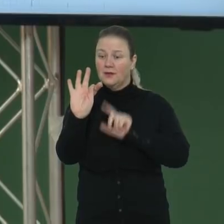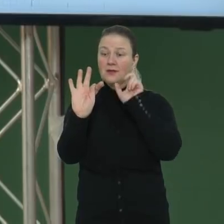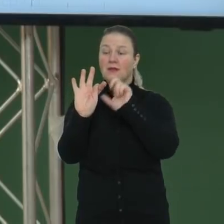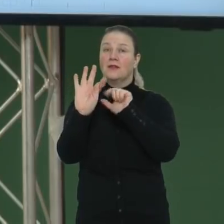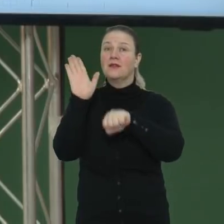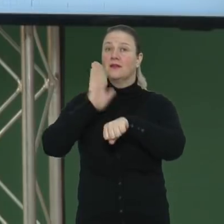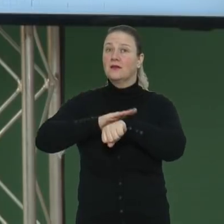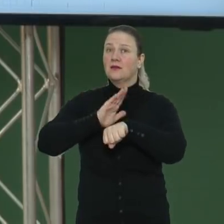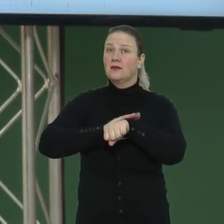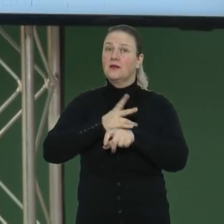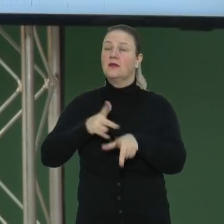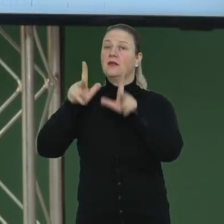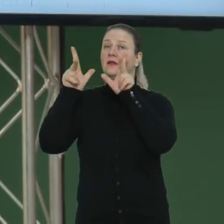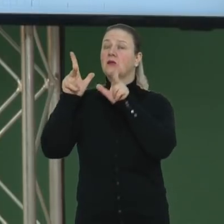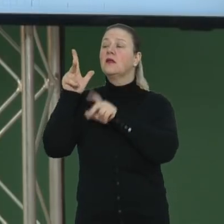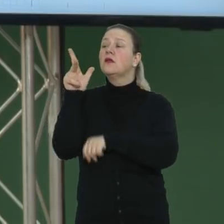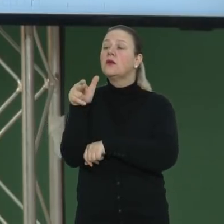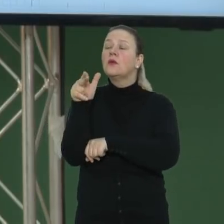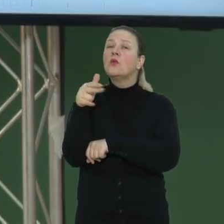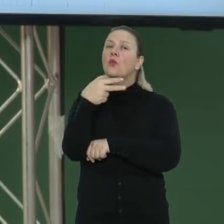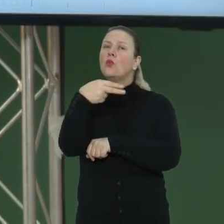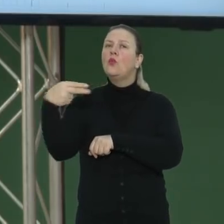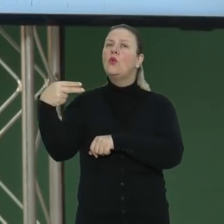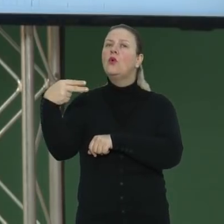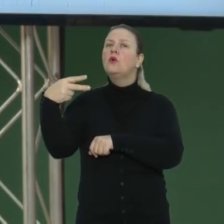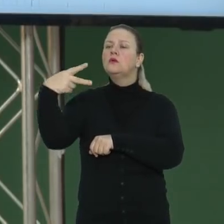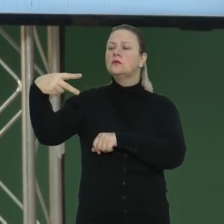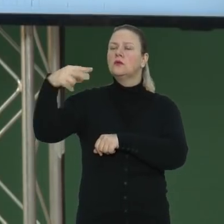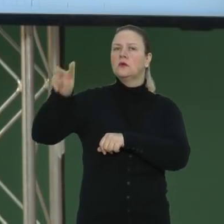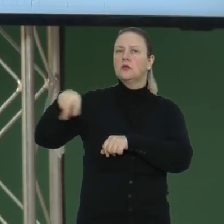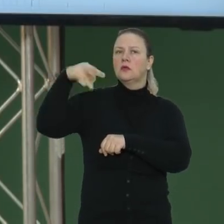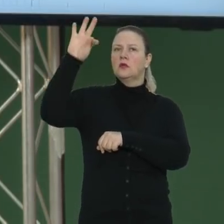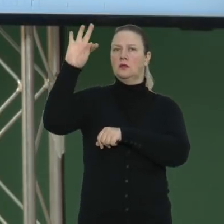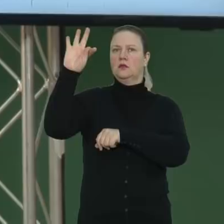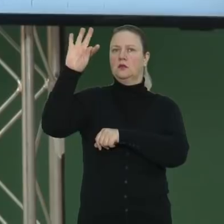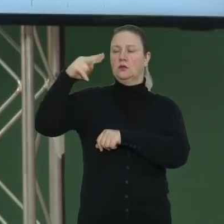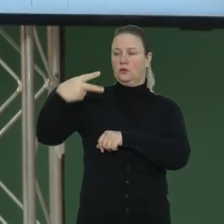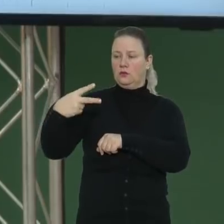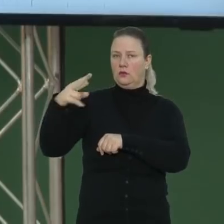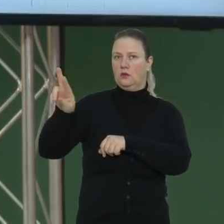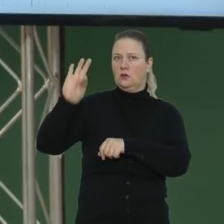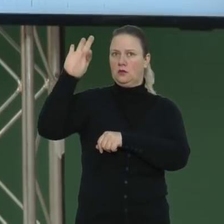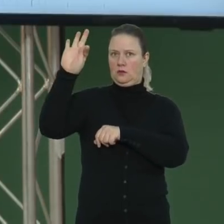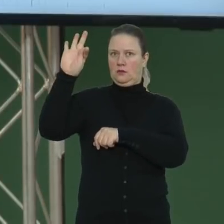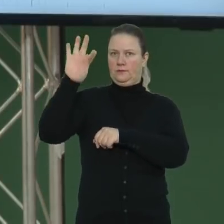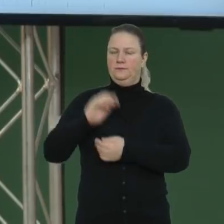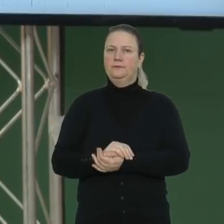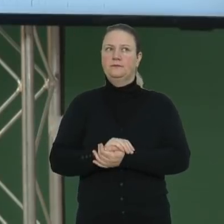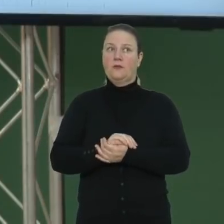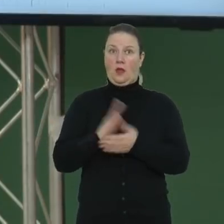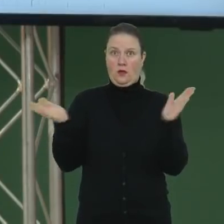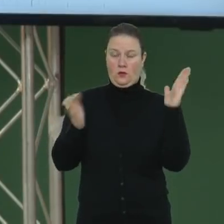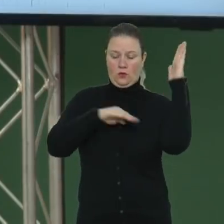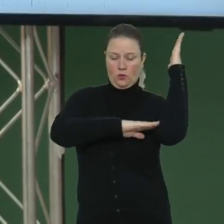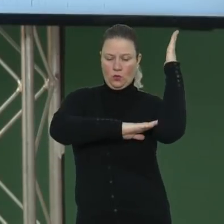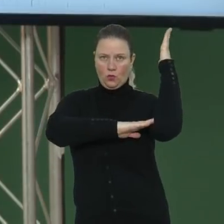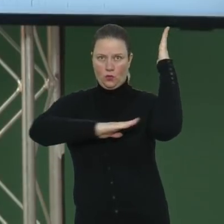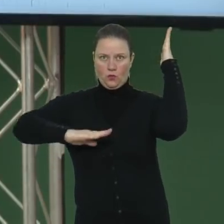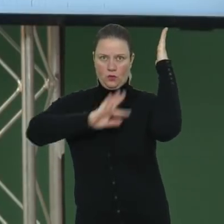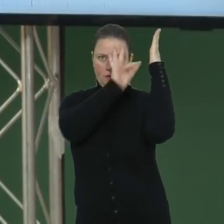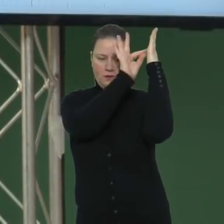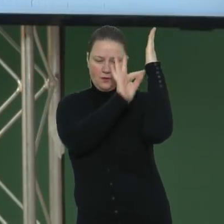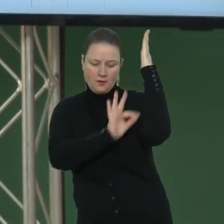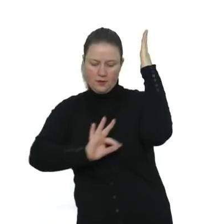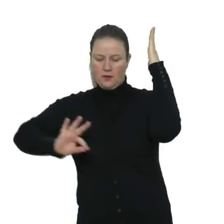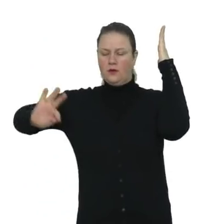tempo. É igual ao quê? A 2, né? 2 elevado a t. Então, aqui está o gráfico. Eu coloquei para vocês para exemplificar